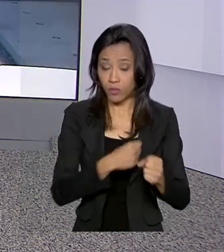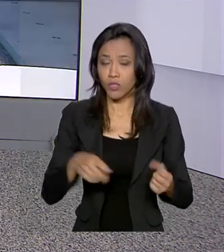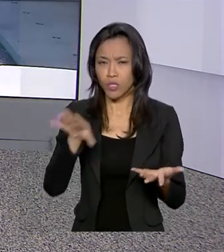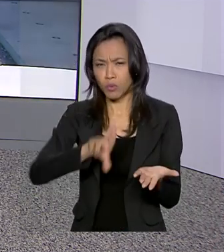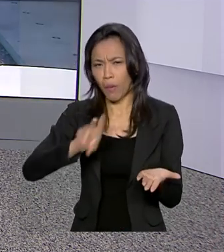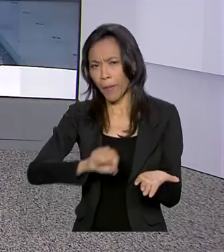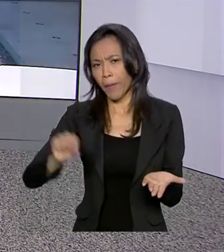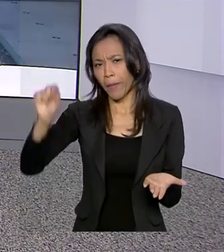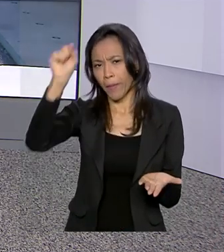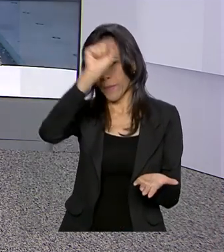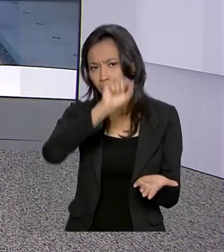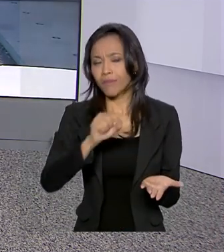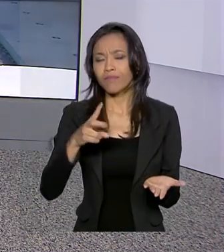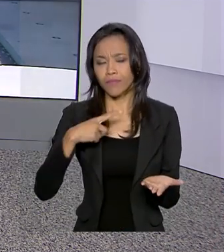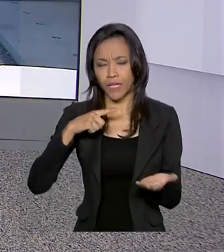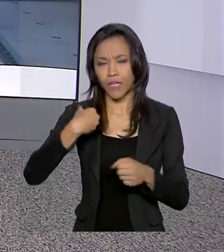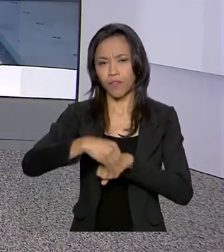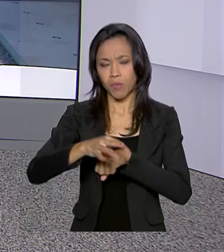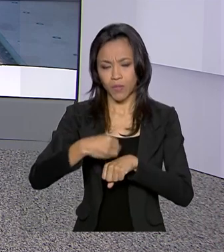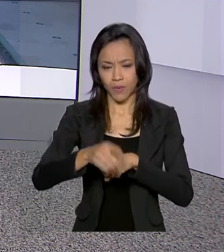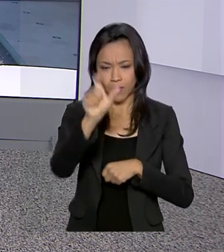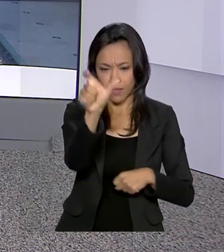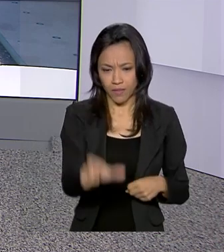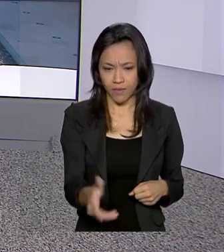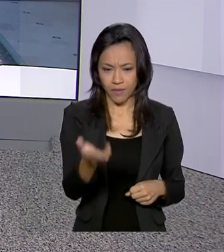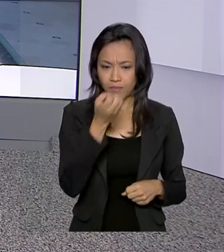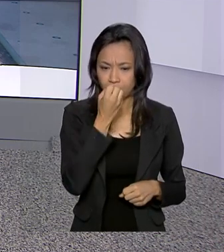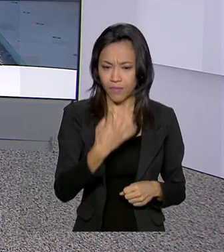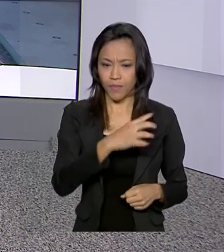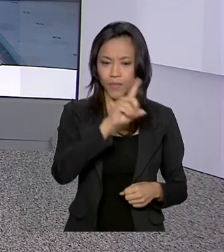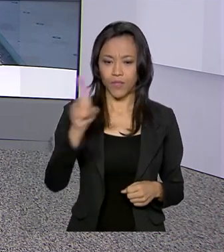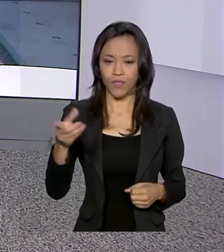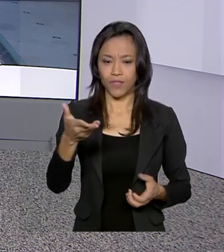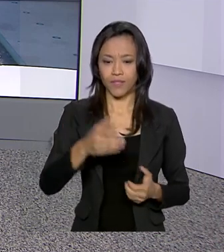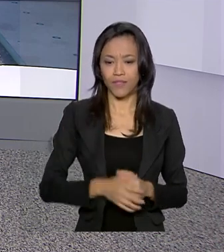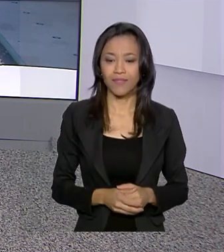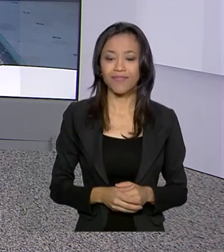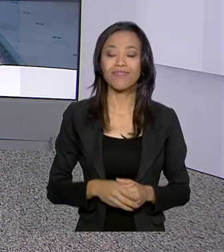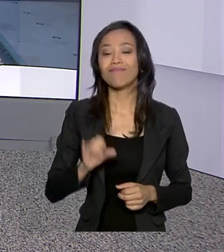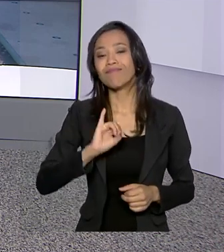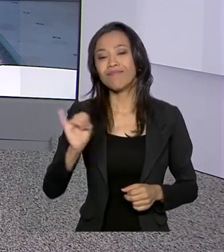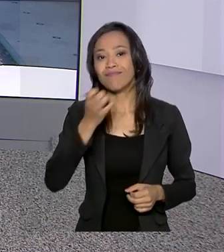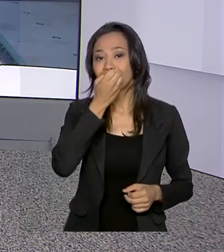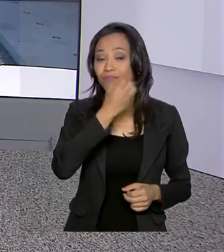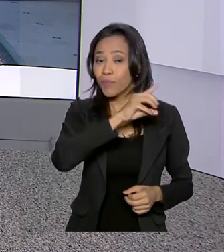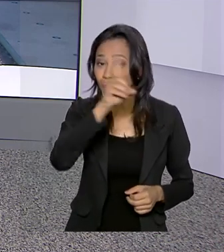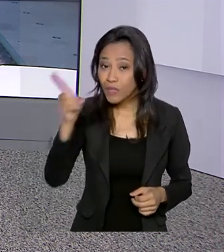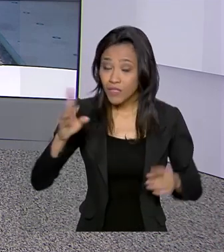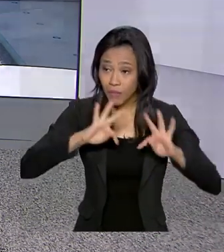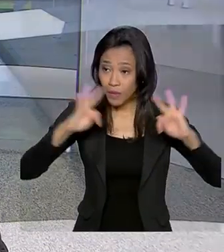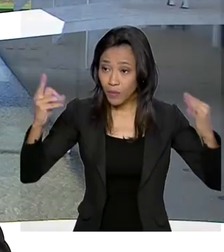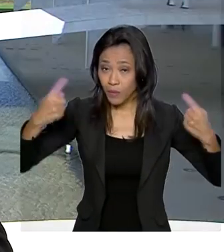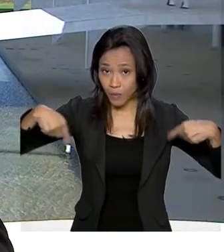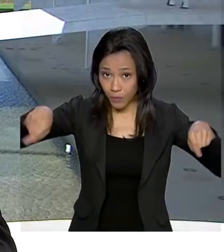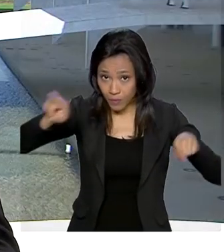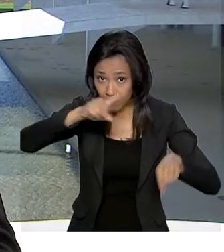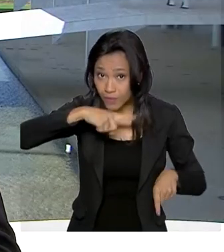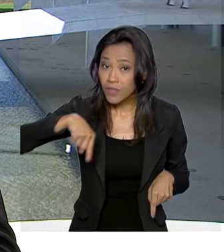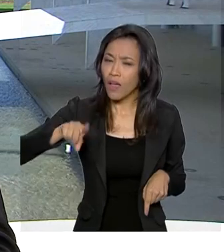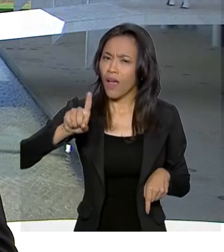glauco de queiroz tem as informações pra gente é bom dizer algo olá bom dia pra você bom dia pra todos a ler são